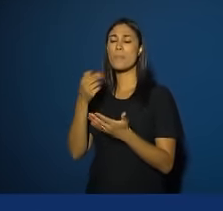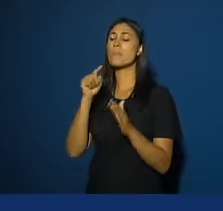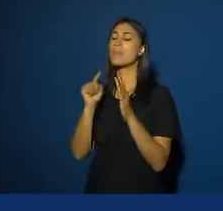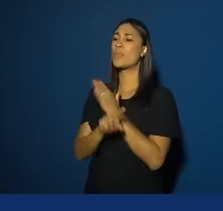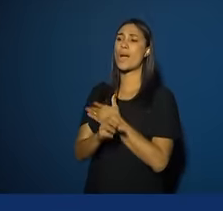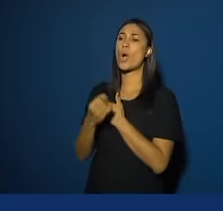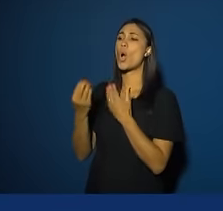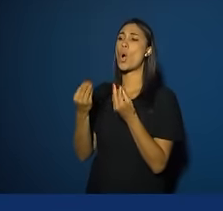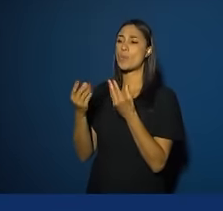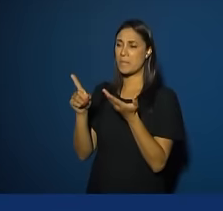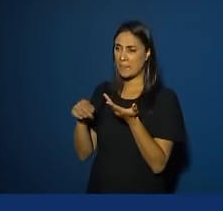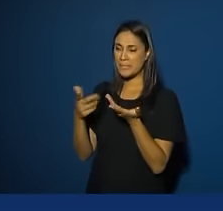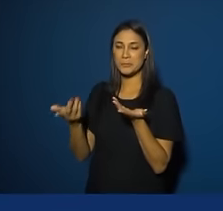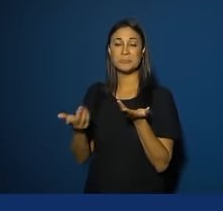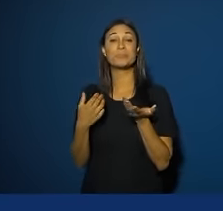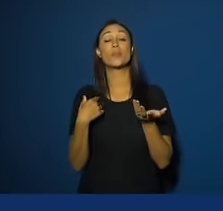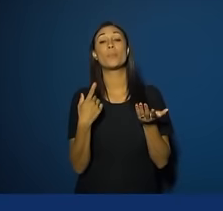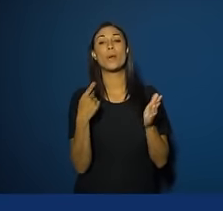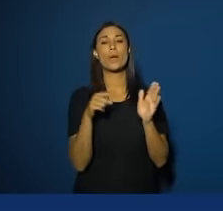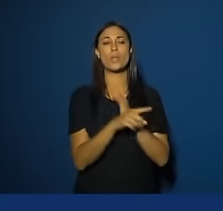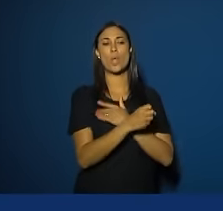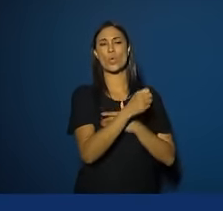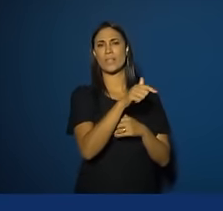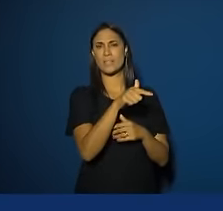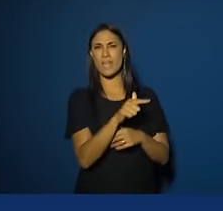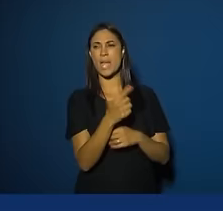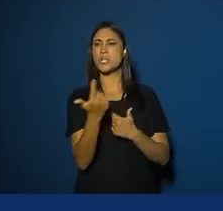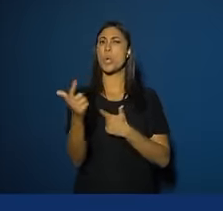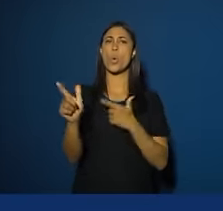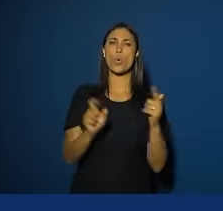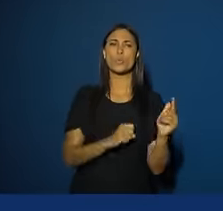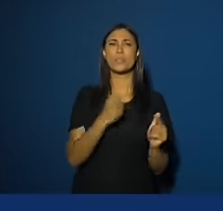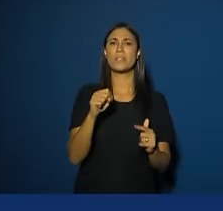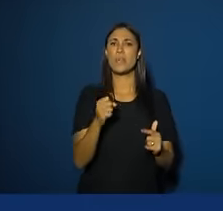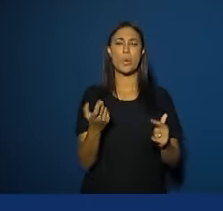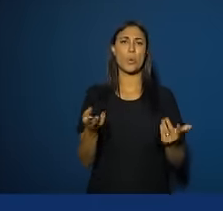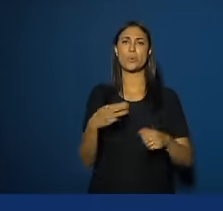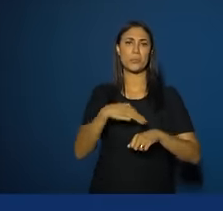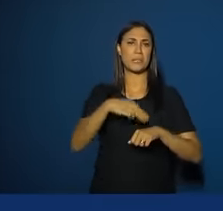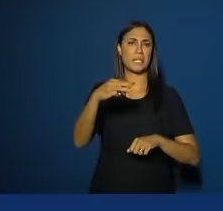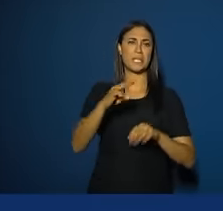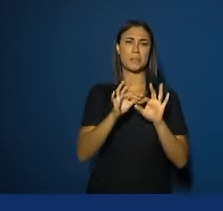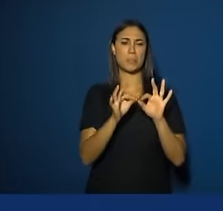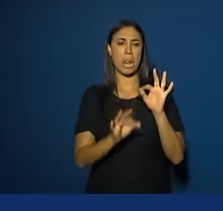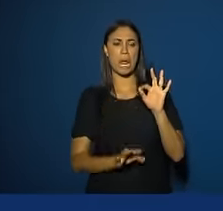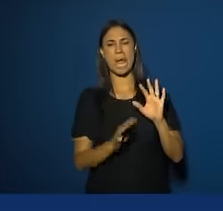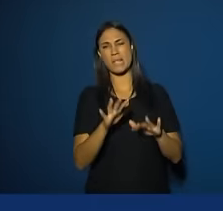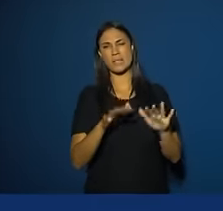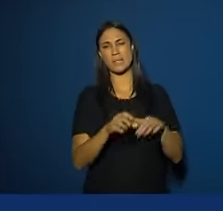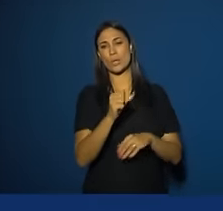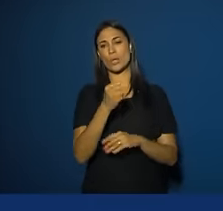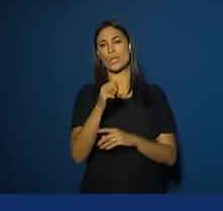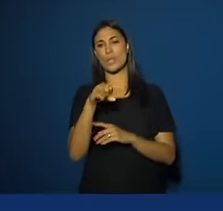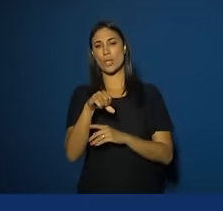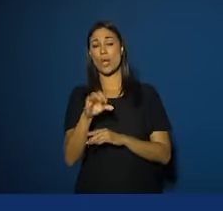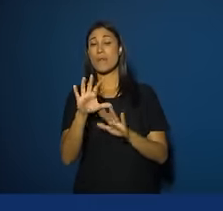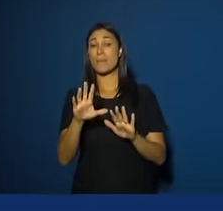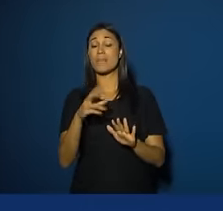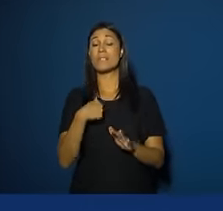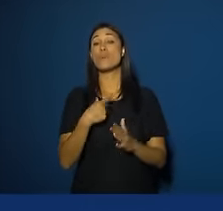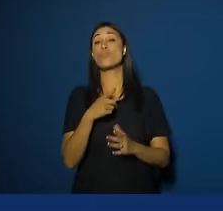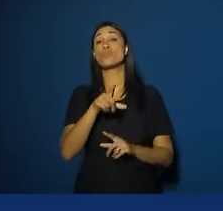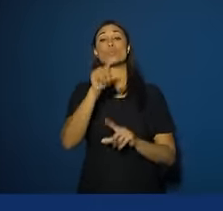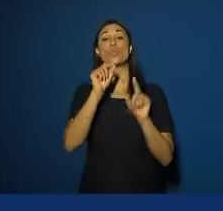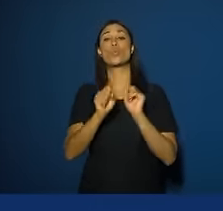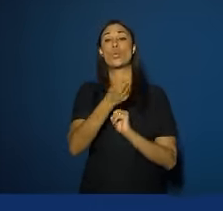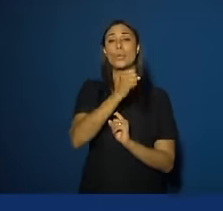perguntar para ele exatamente para alguns 87 para outros 88 o ministro dá uma esticadinha chega às vezes 89 Mas eu prefiro